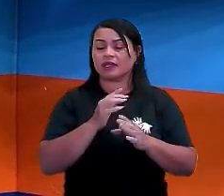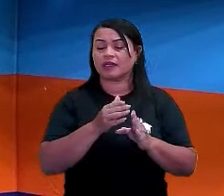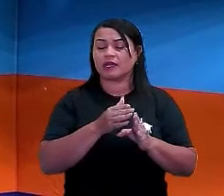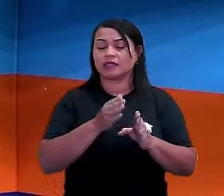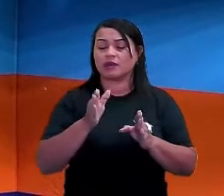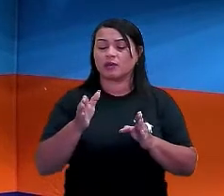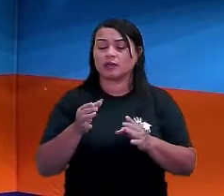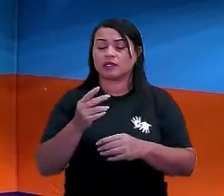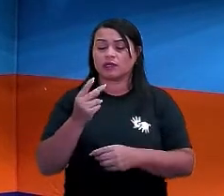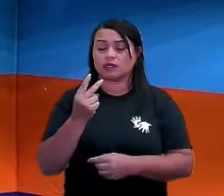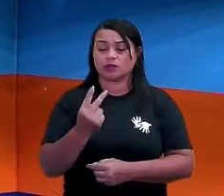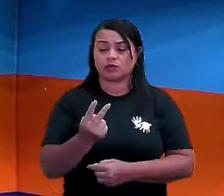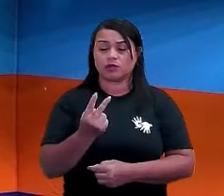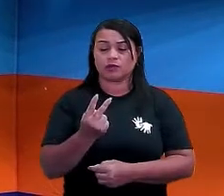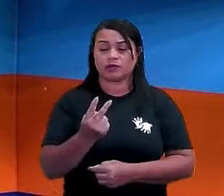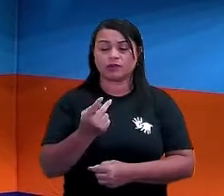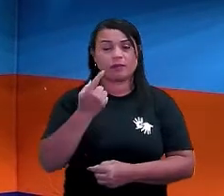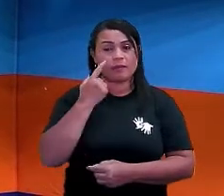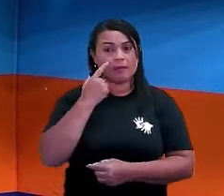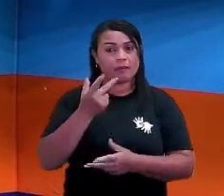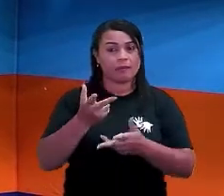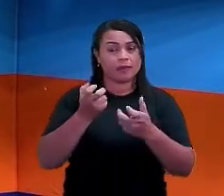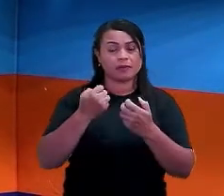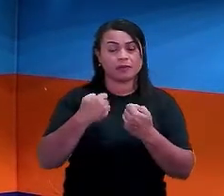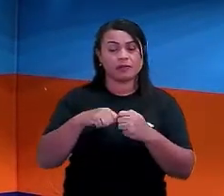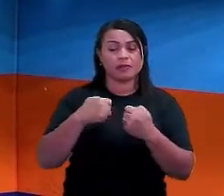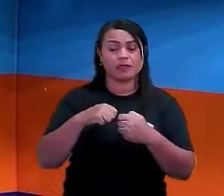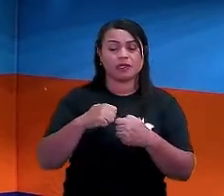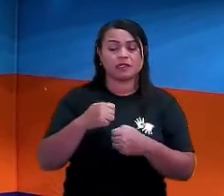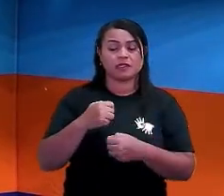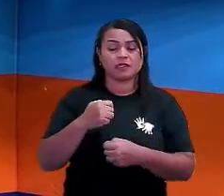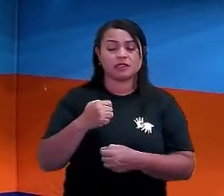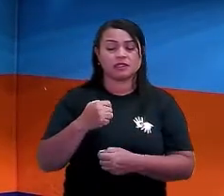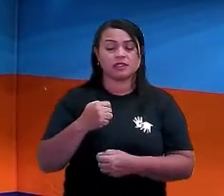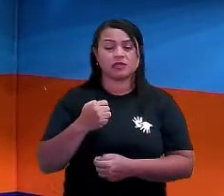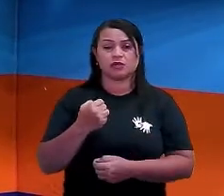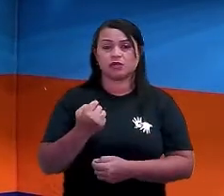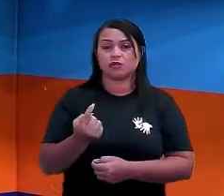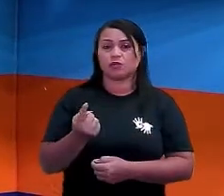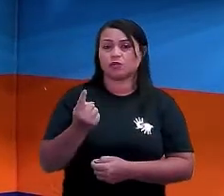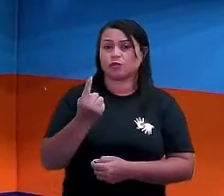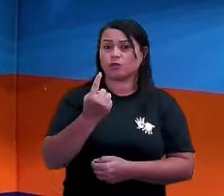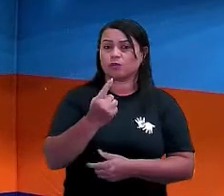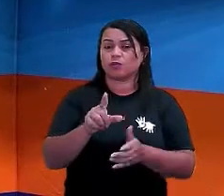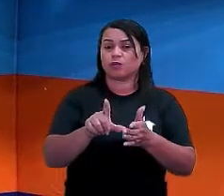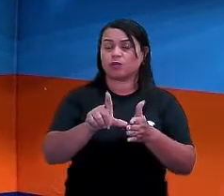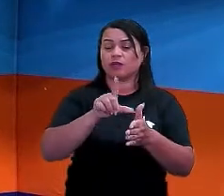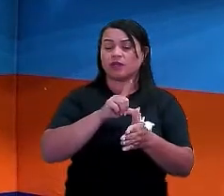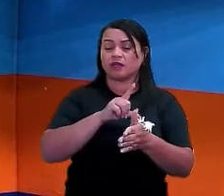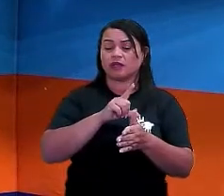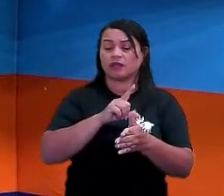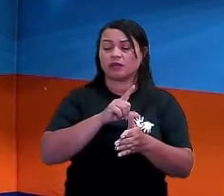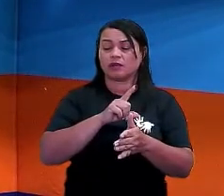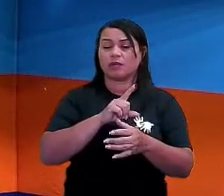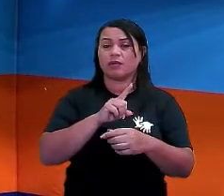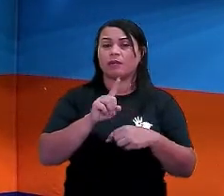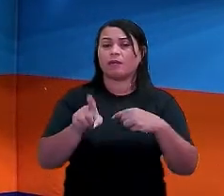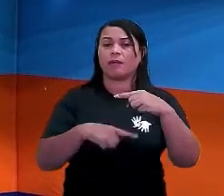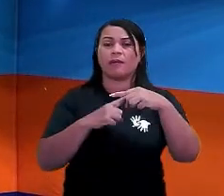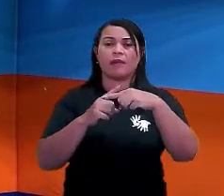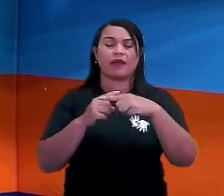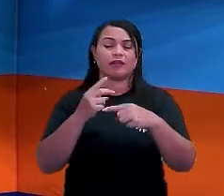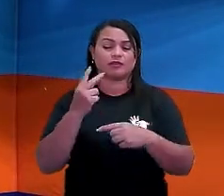termo 2, percebam que eu precisei do termo 1, do anterior, mais a posição dele,